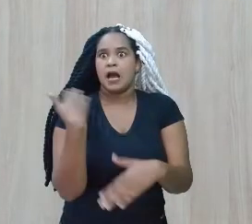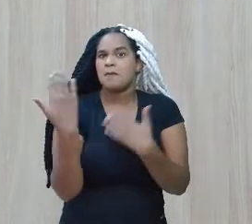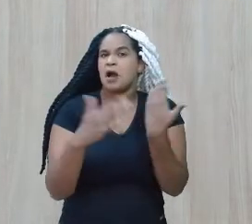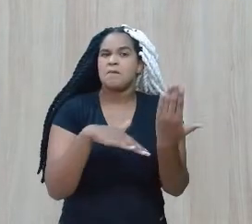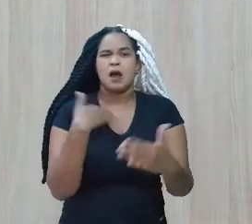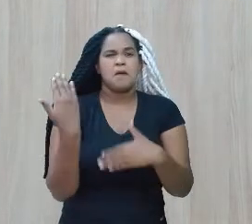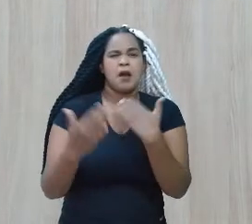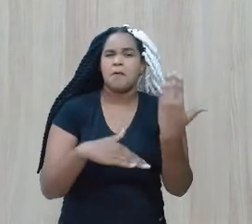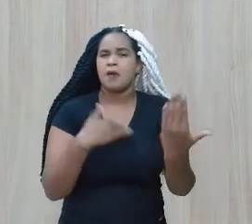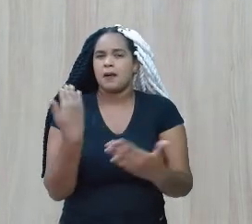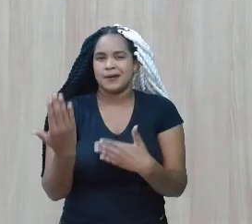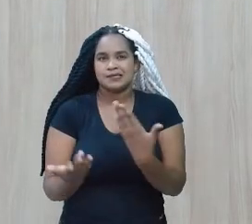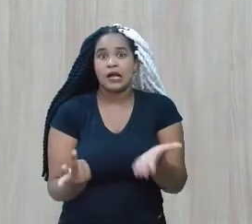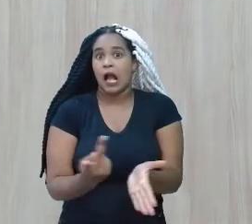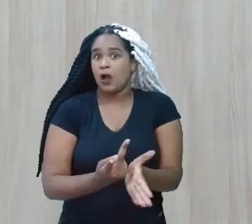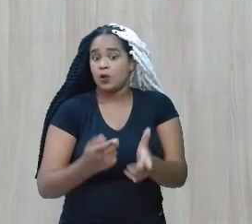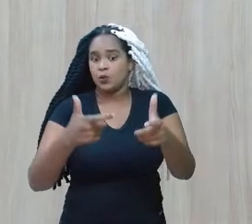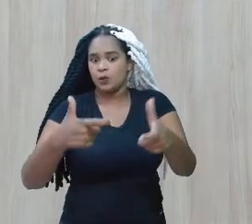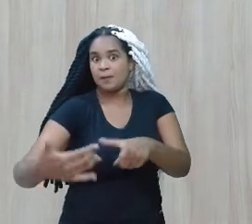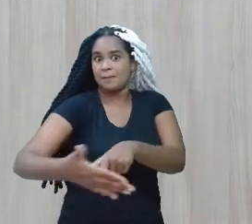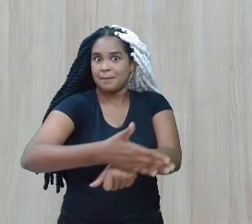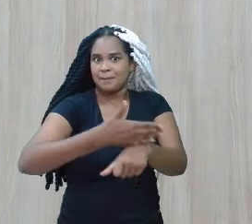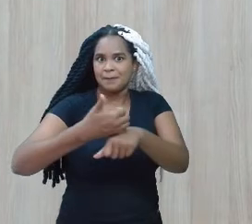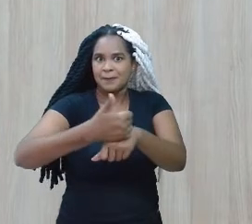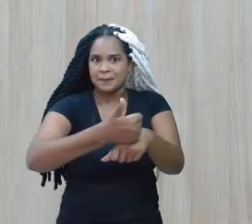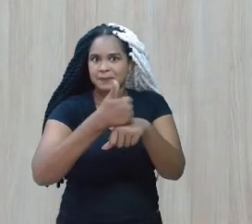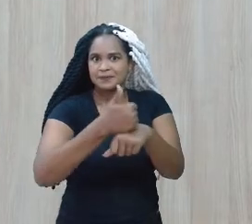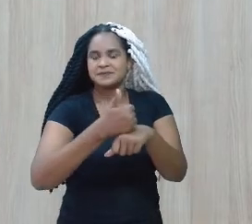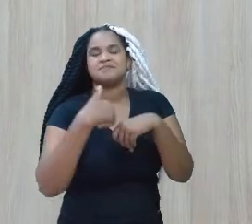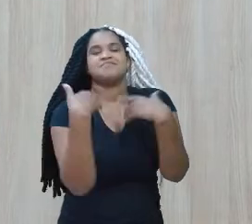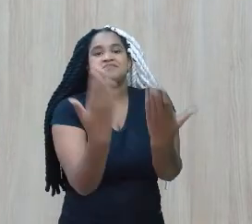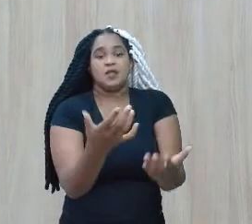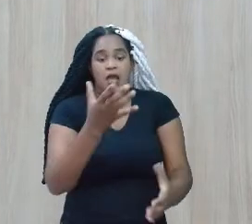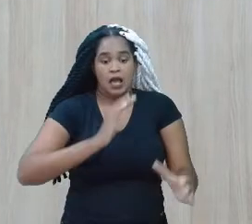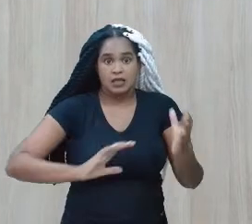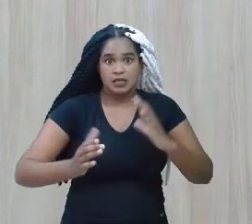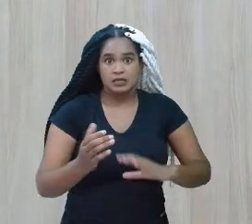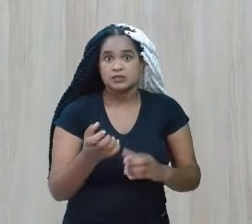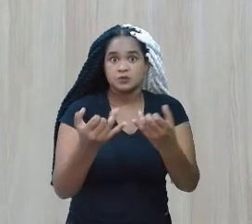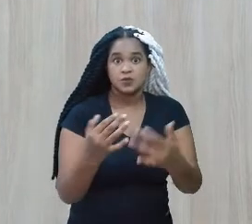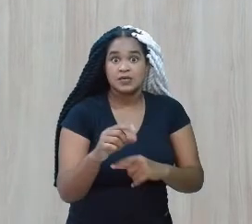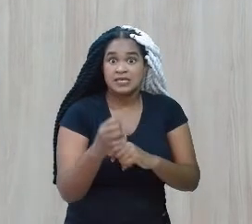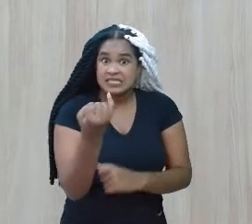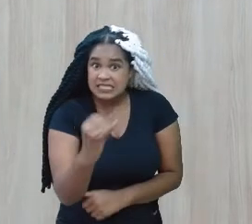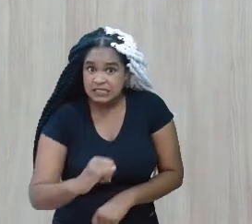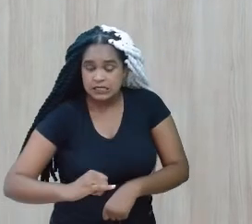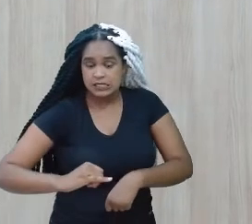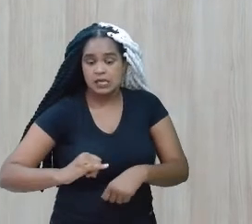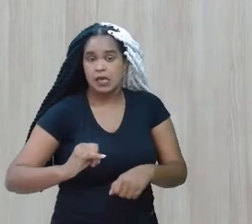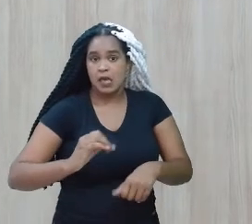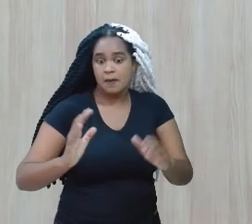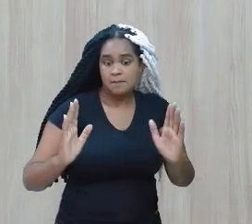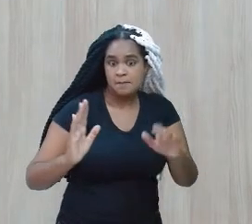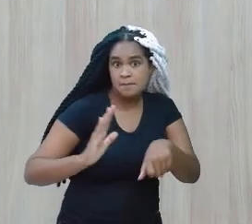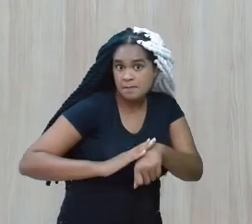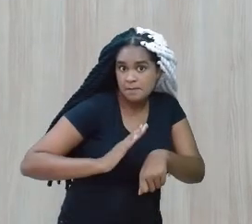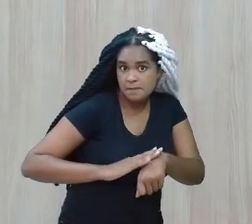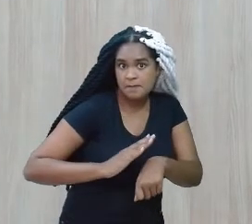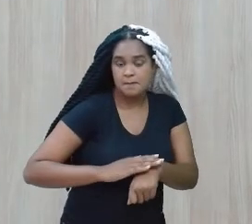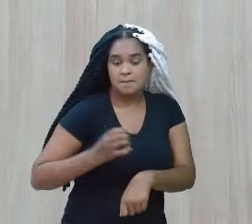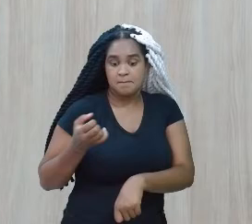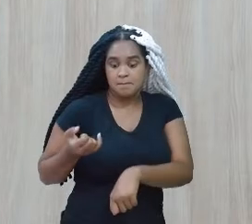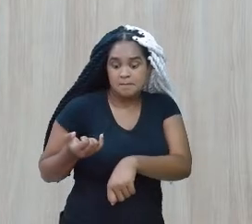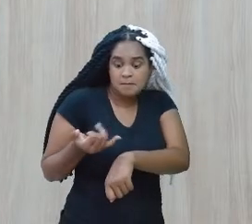aconteceram naquele lugar. E aí a lenda diz que quem vai pela madrugada ali escuta o choro de um